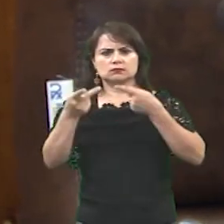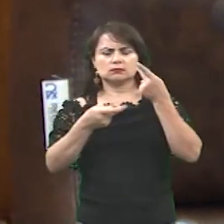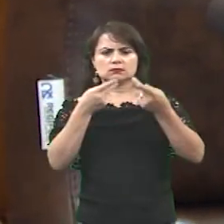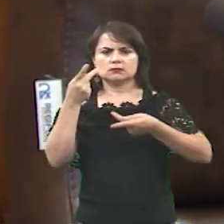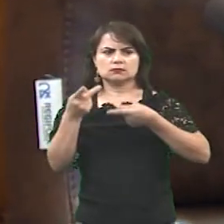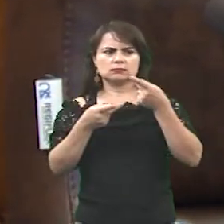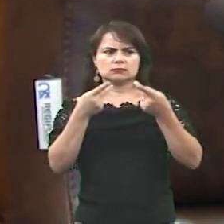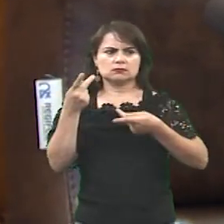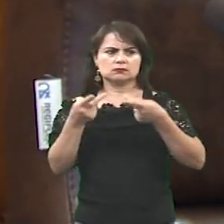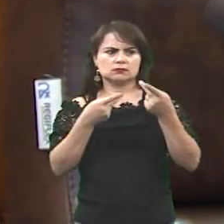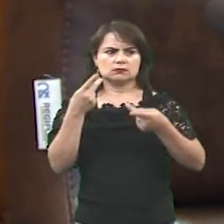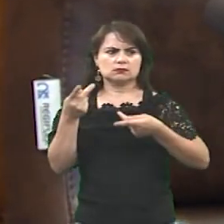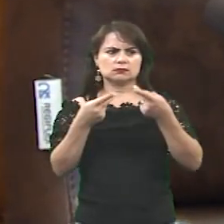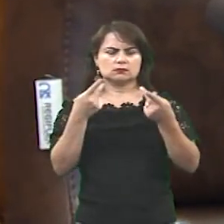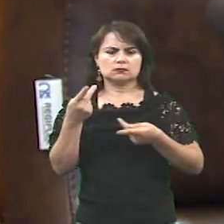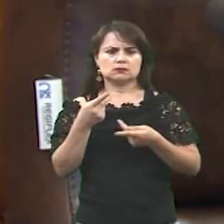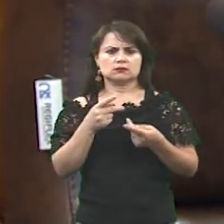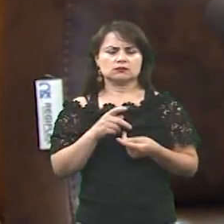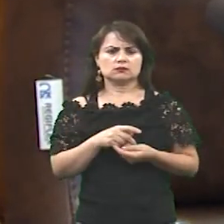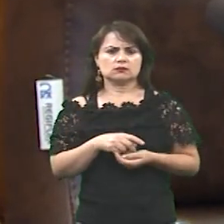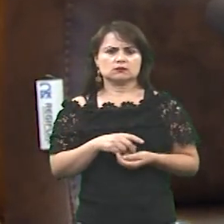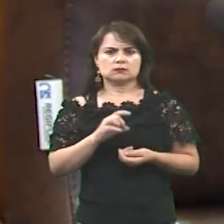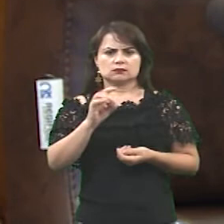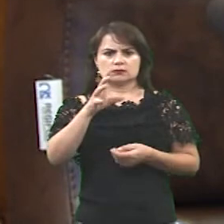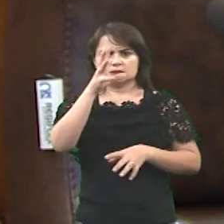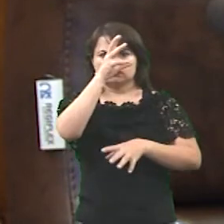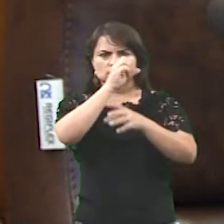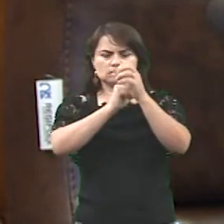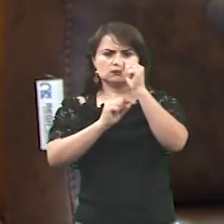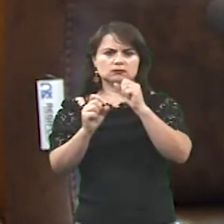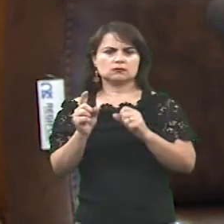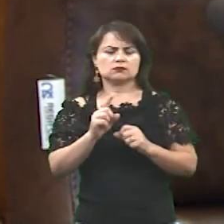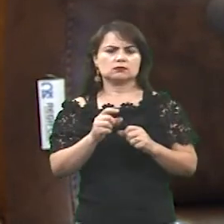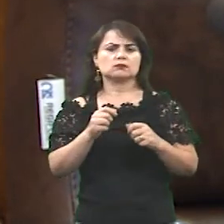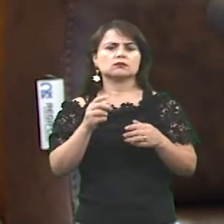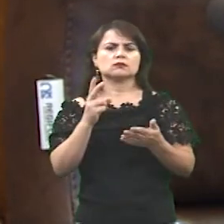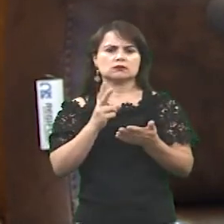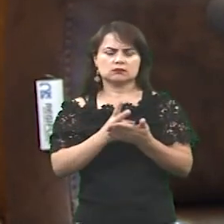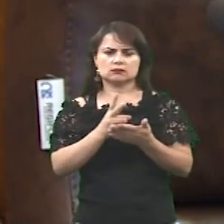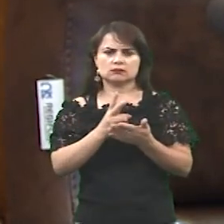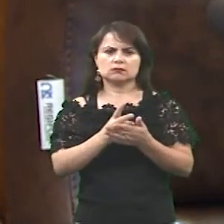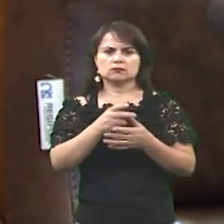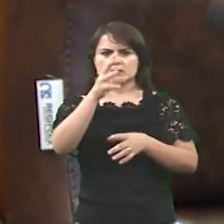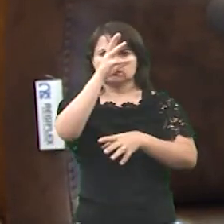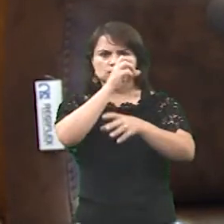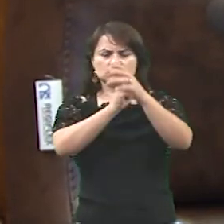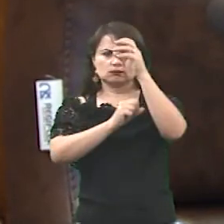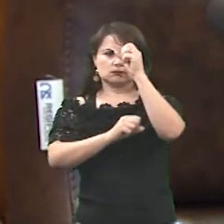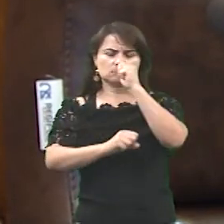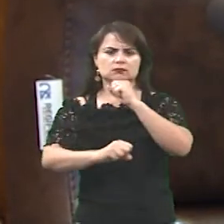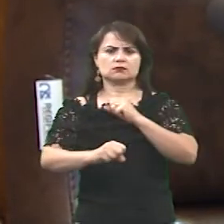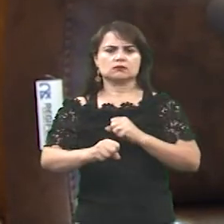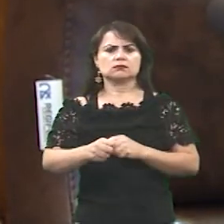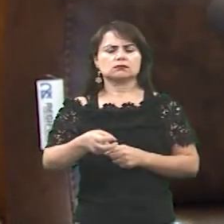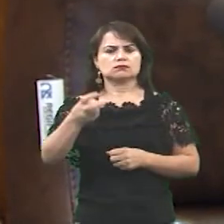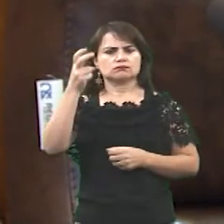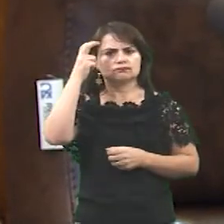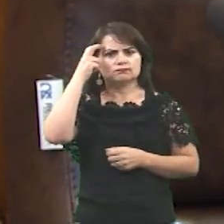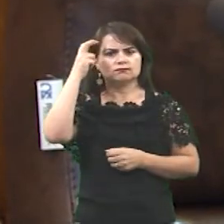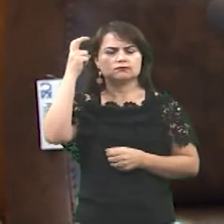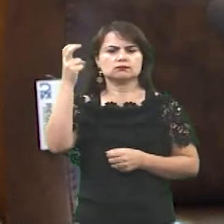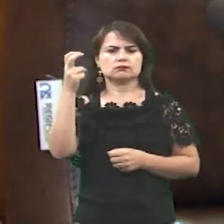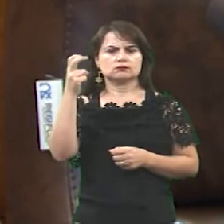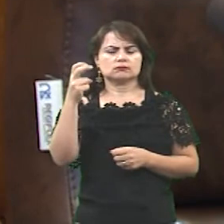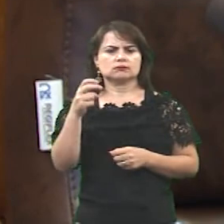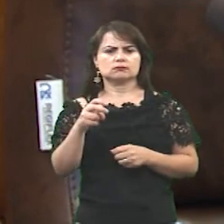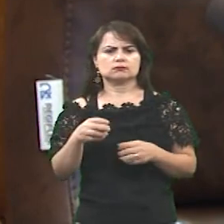na busca do aprendizado, do conhecimento que é destinado a cada um de vocês nesse período do tiro